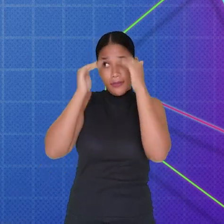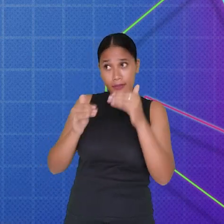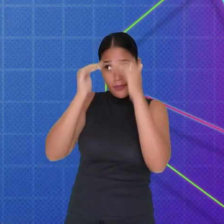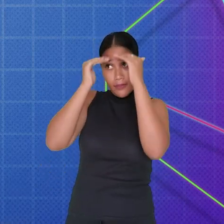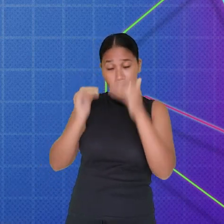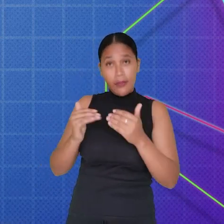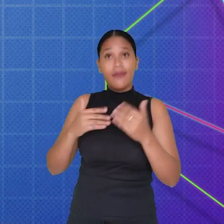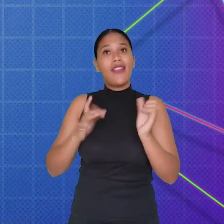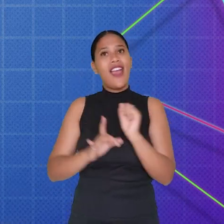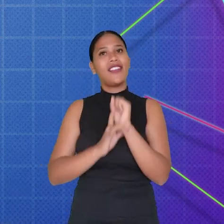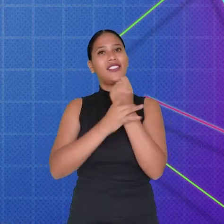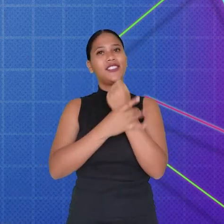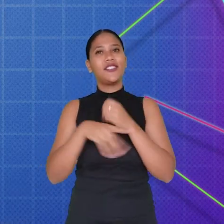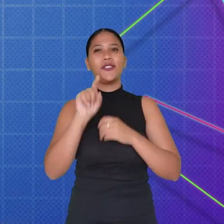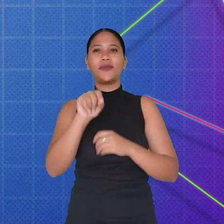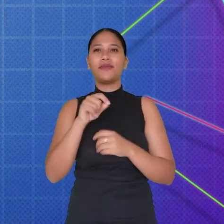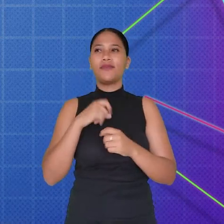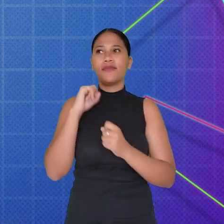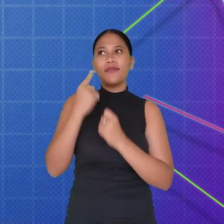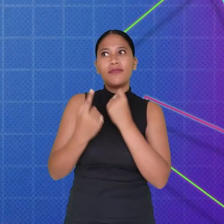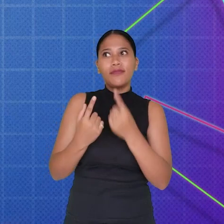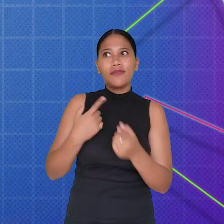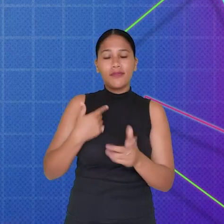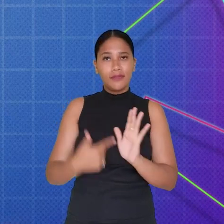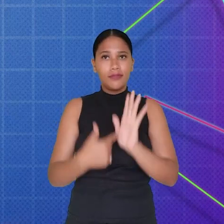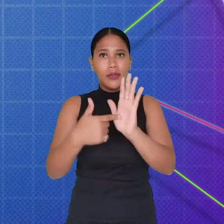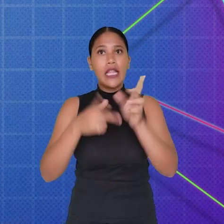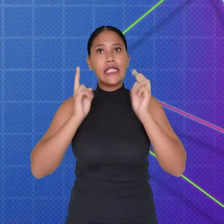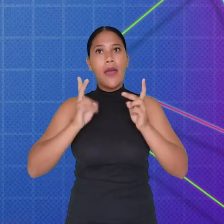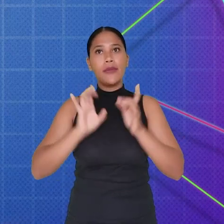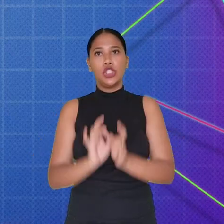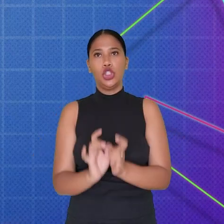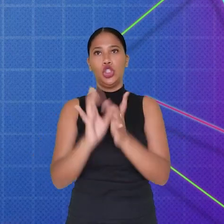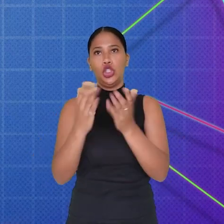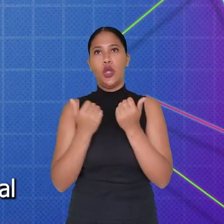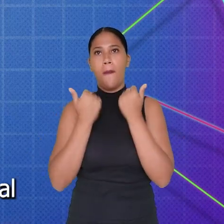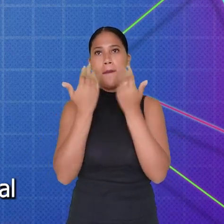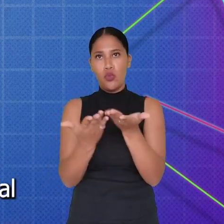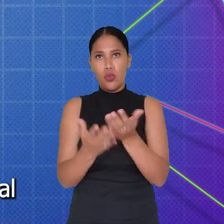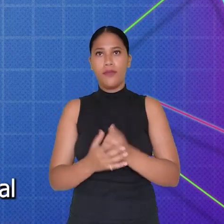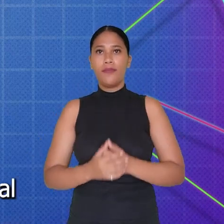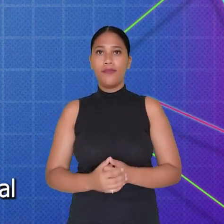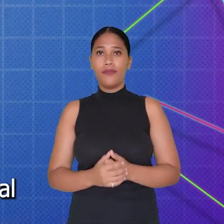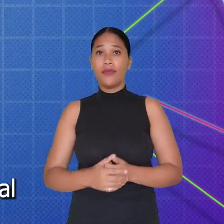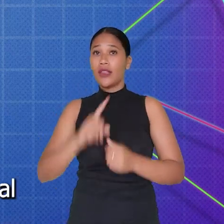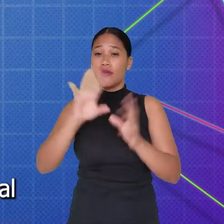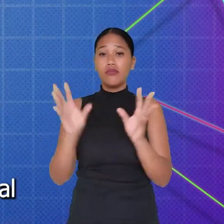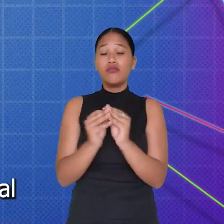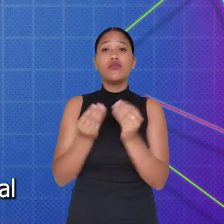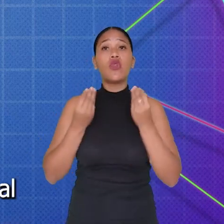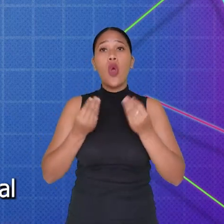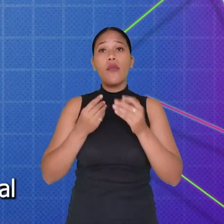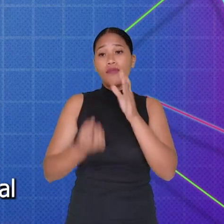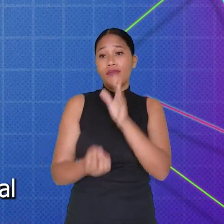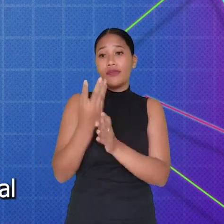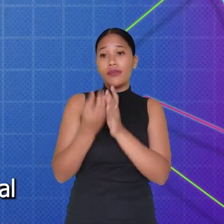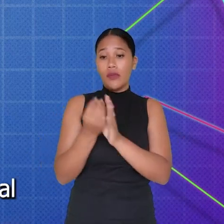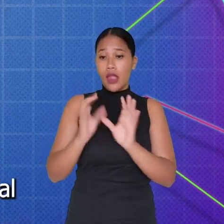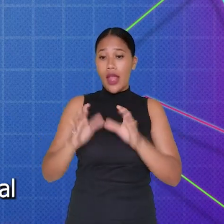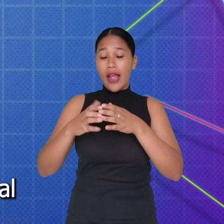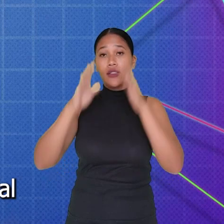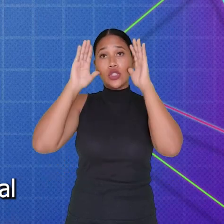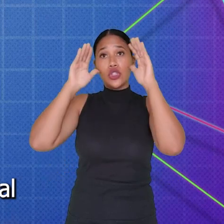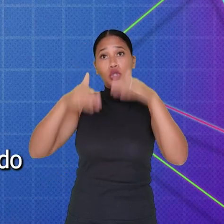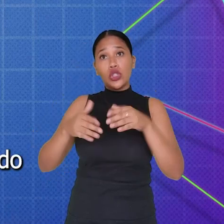cumprir, garantindo assim que certas operações sejam sempre disponíveis. As interfaces são definidas através da criação de uma